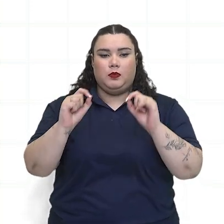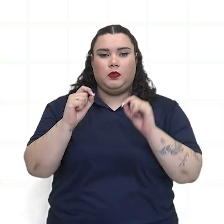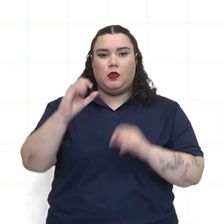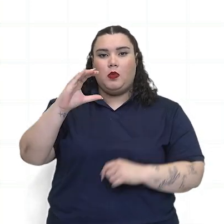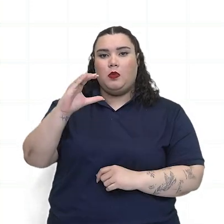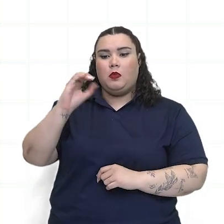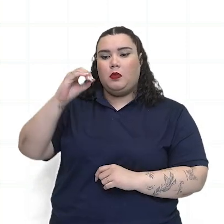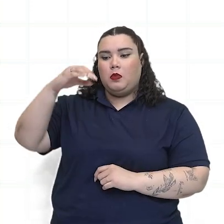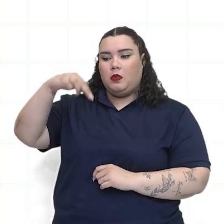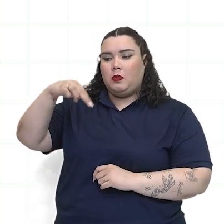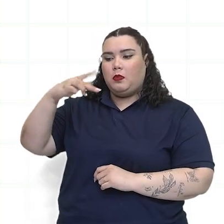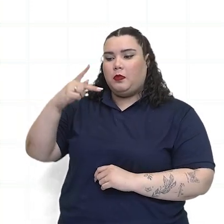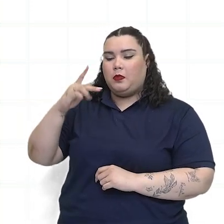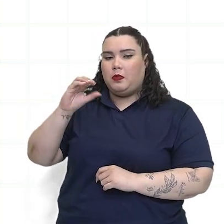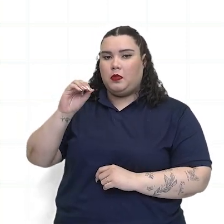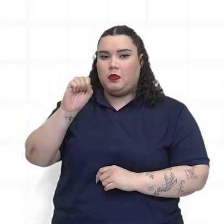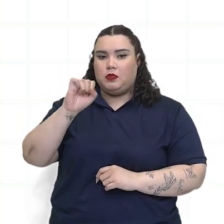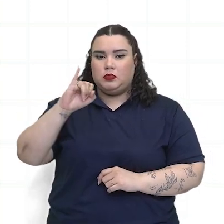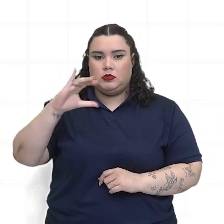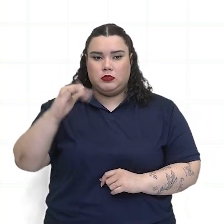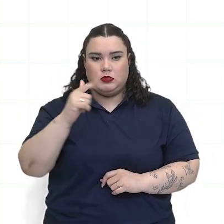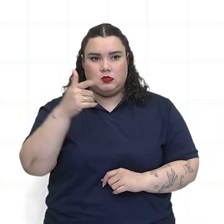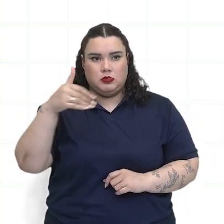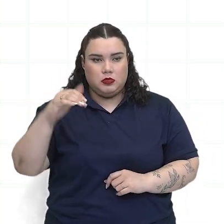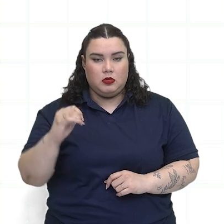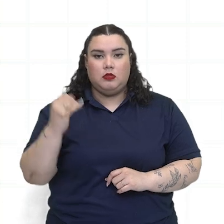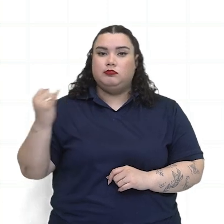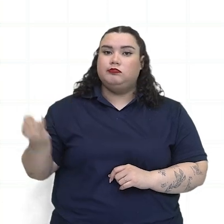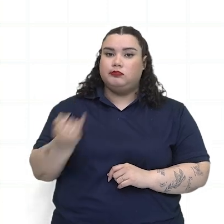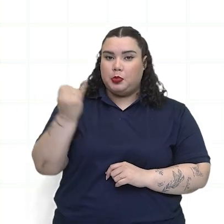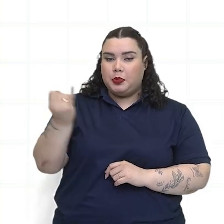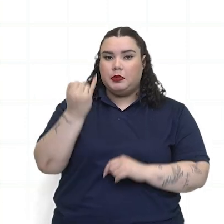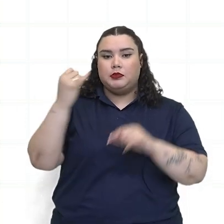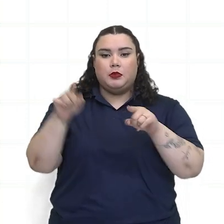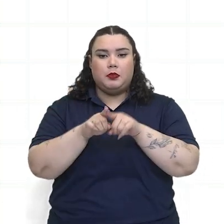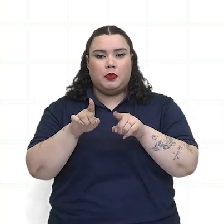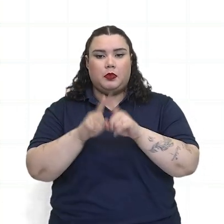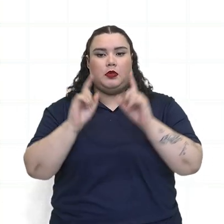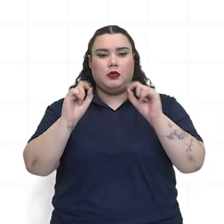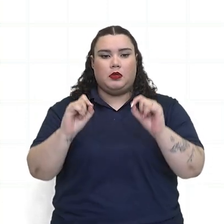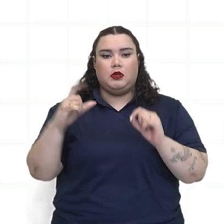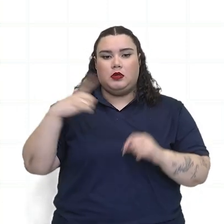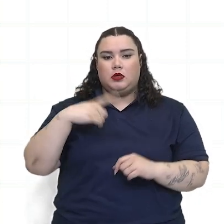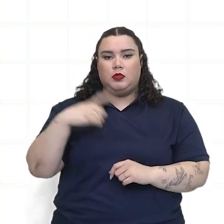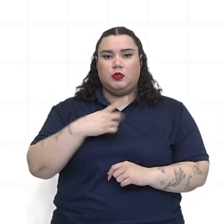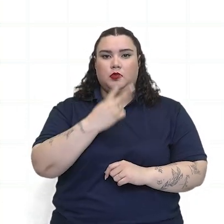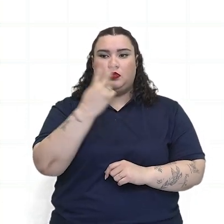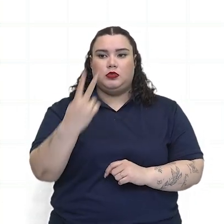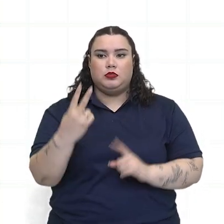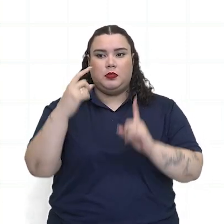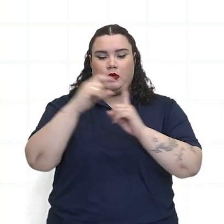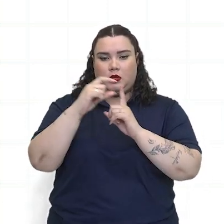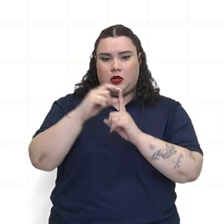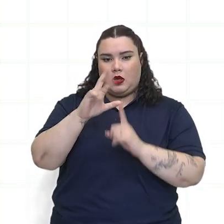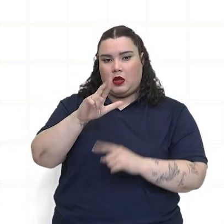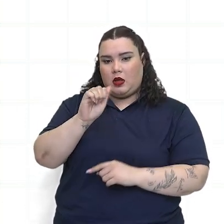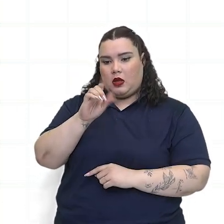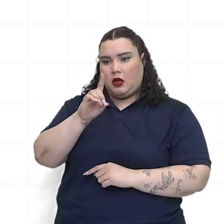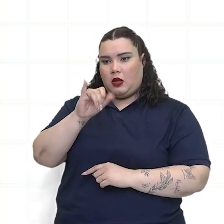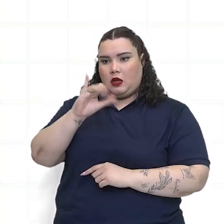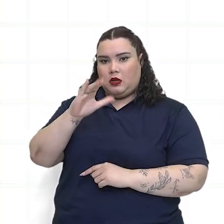chamado composição. Gente, isso aqui é muito, muito importante. Consiste em quê? Na associação de duas ou